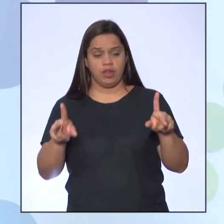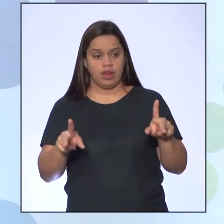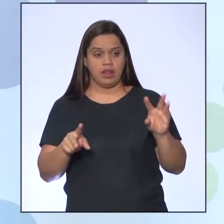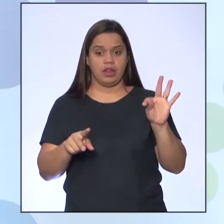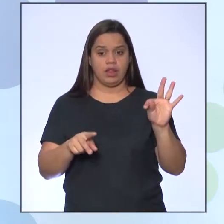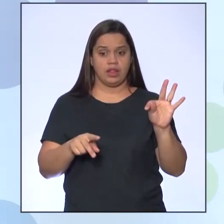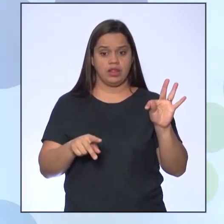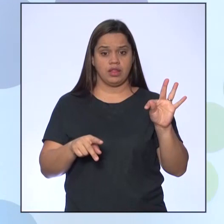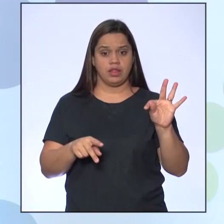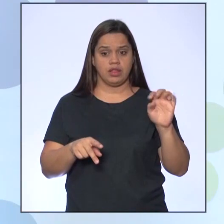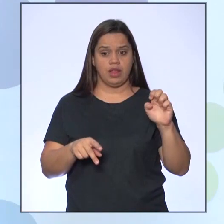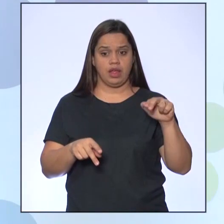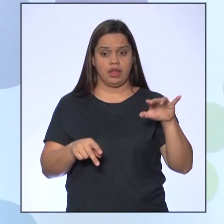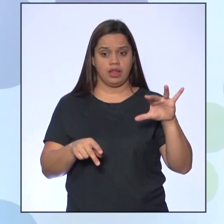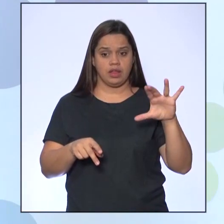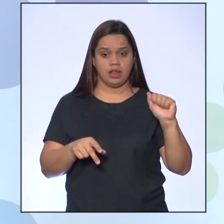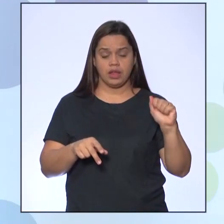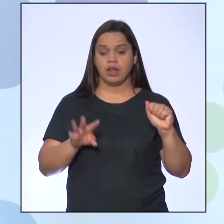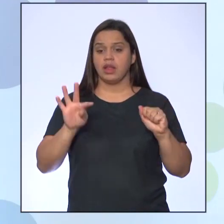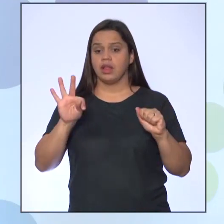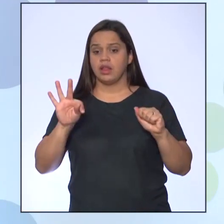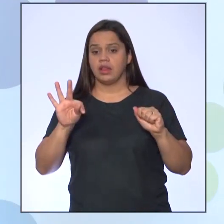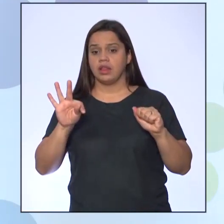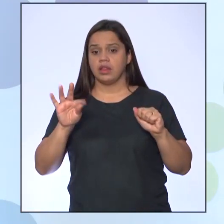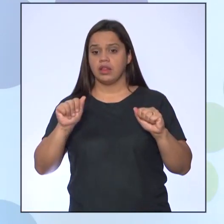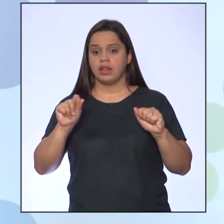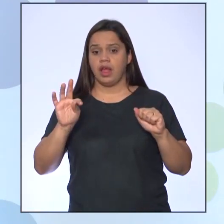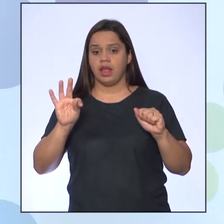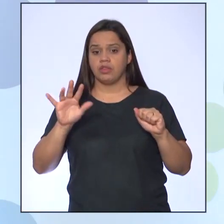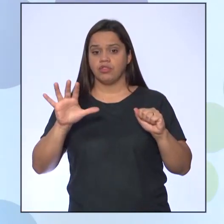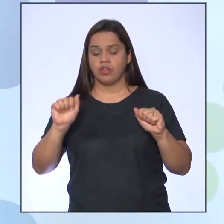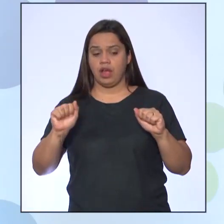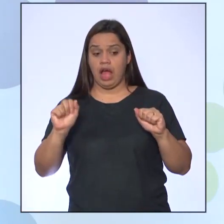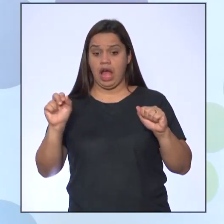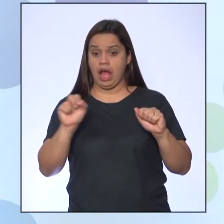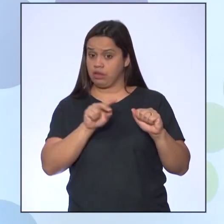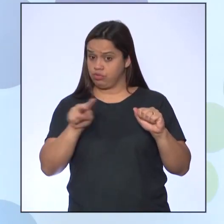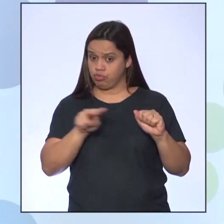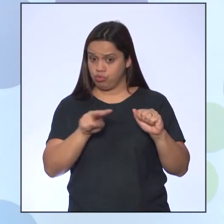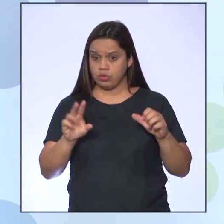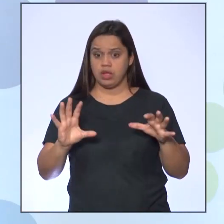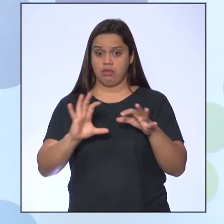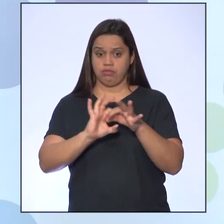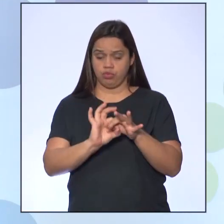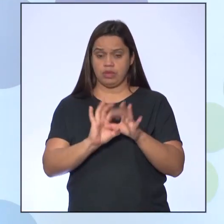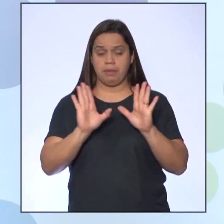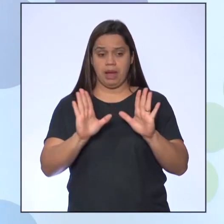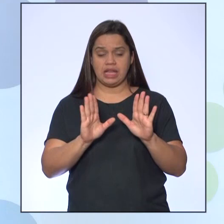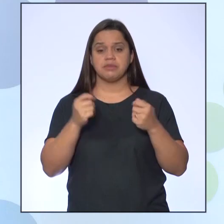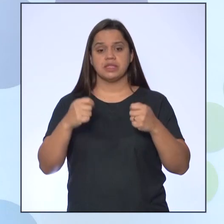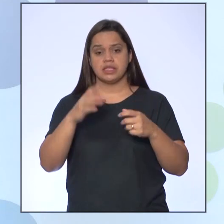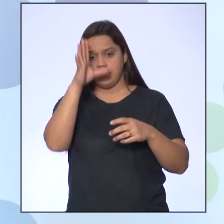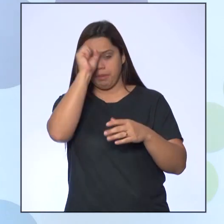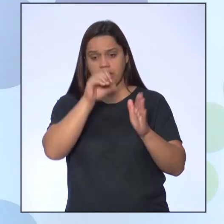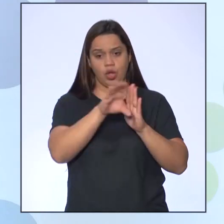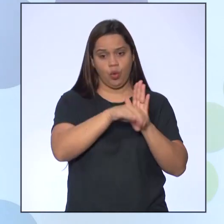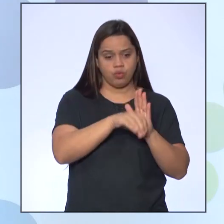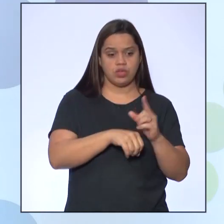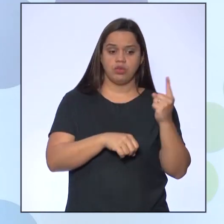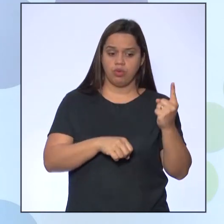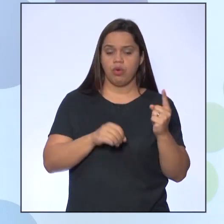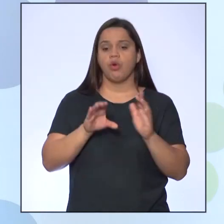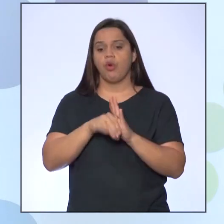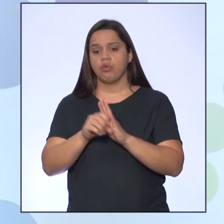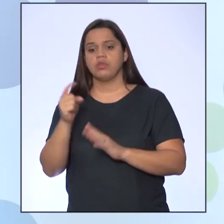técnica e tática, né? Uma vai depender da outra, mas é importante a gente compreender esses conceitos, tá bom? Então, a técnica está relacionada